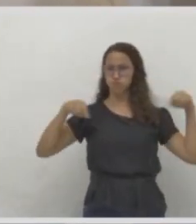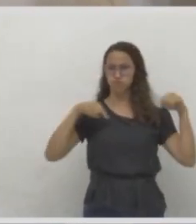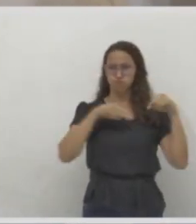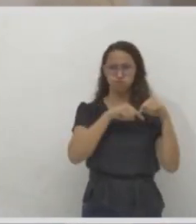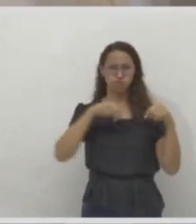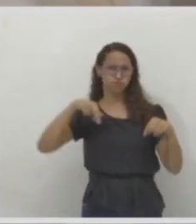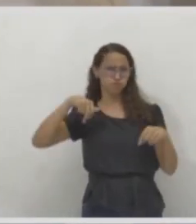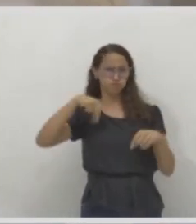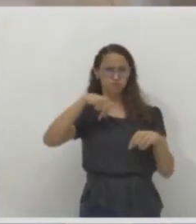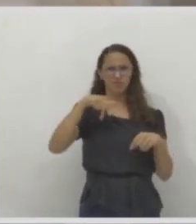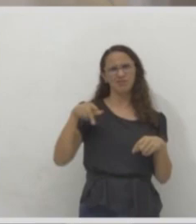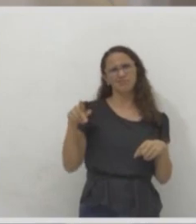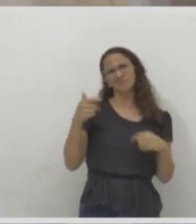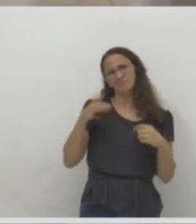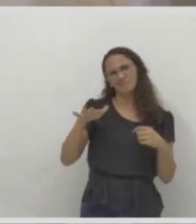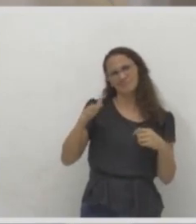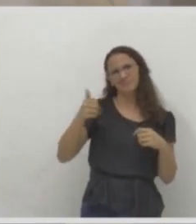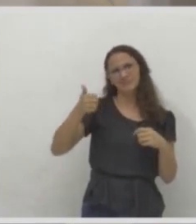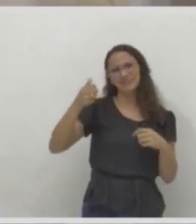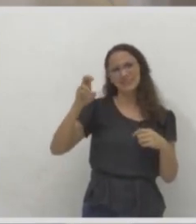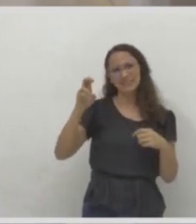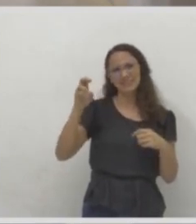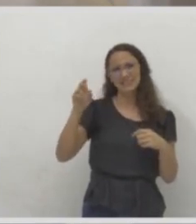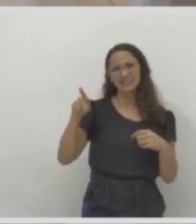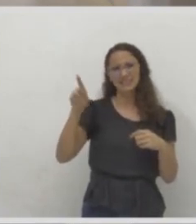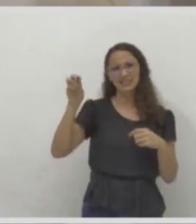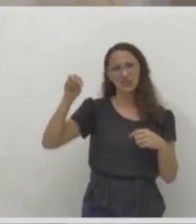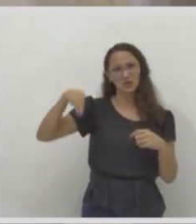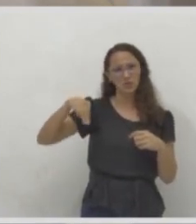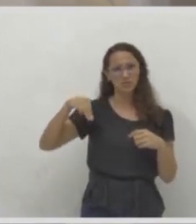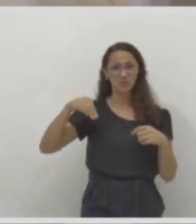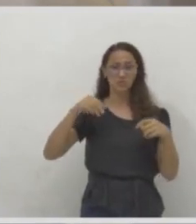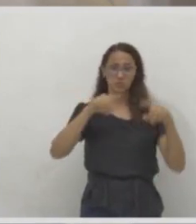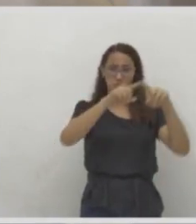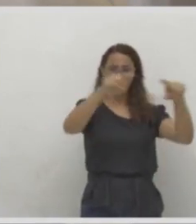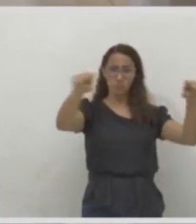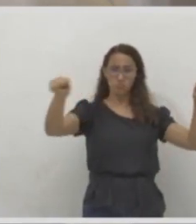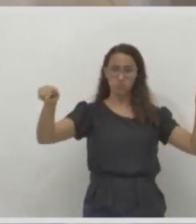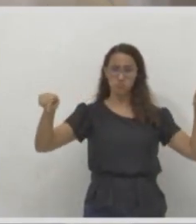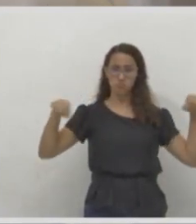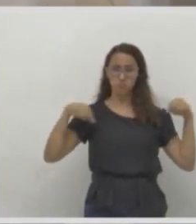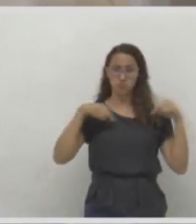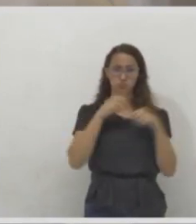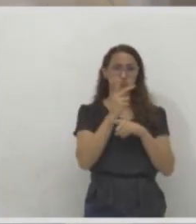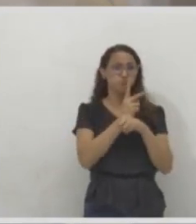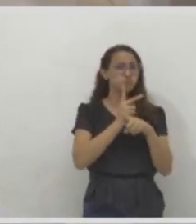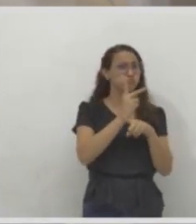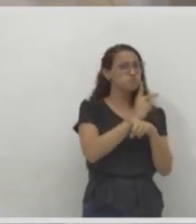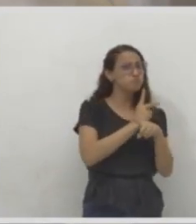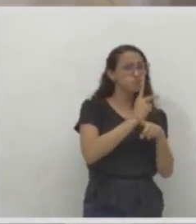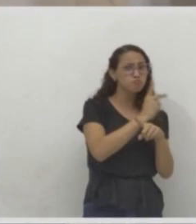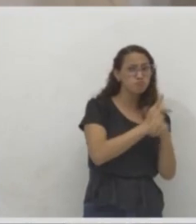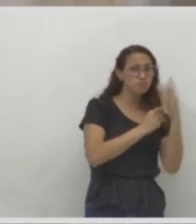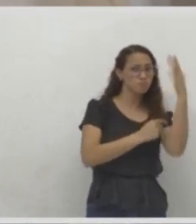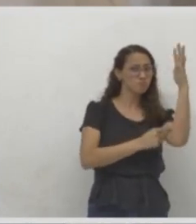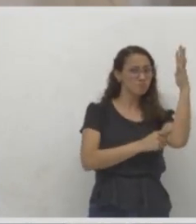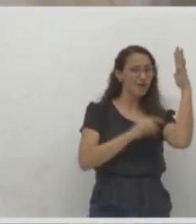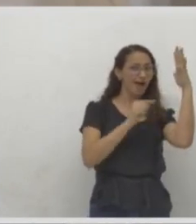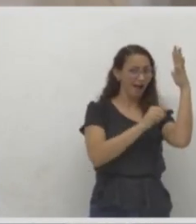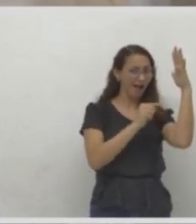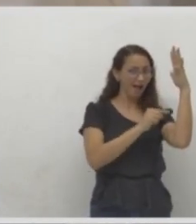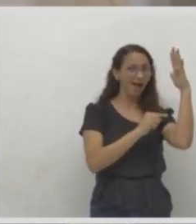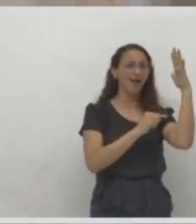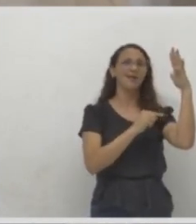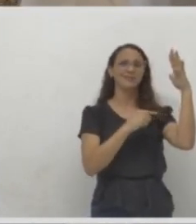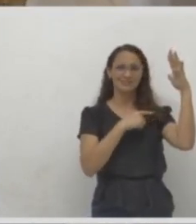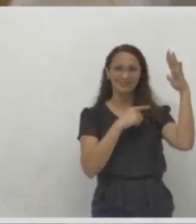15 quilômetros. Então, dentro dessa área de 15 quilômetros, você teria que rastrear todas as seringueiras. E,